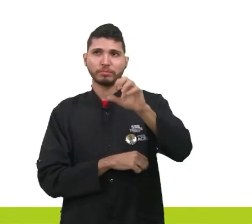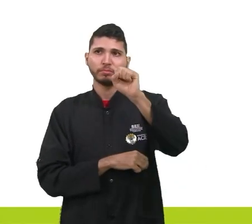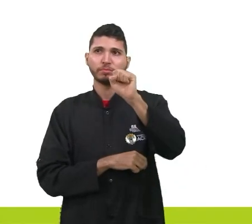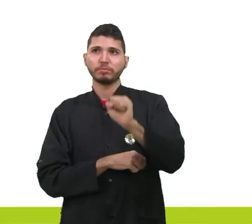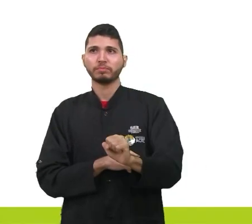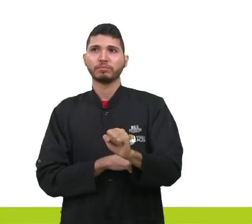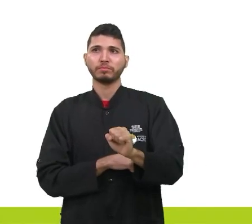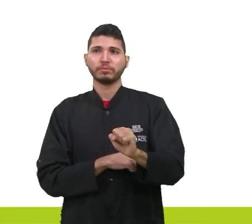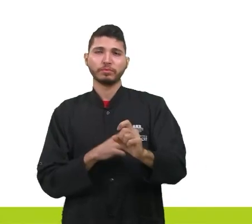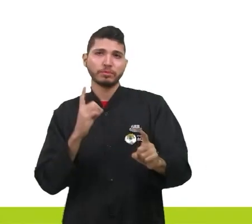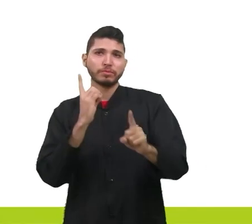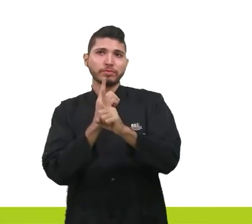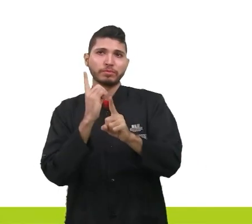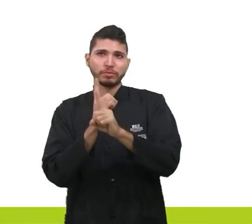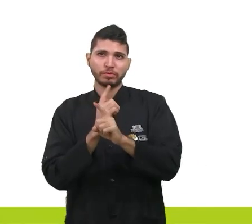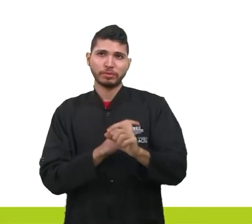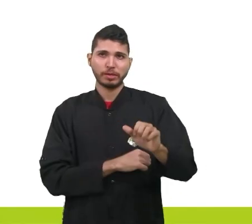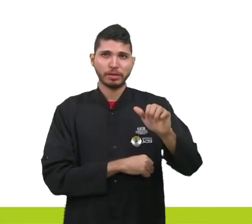A,